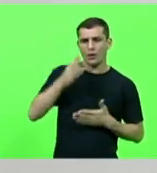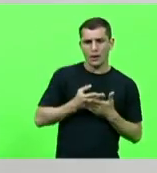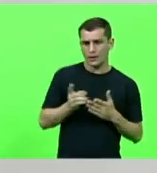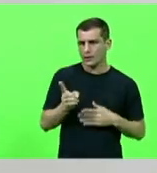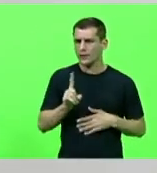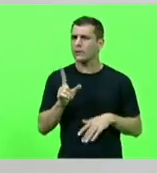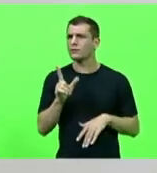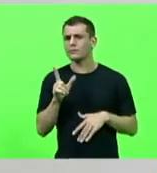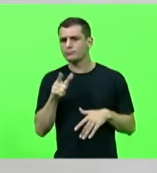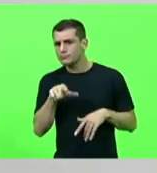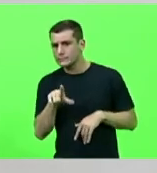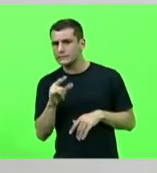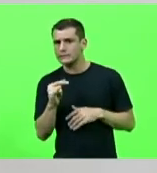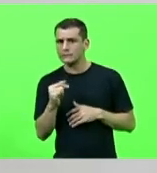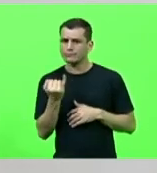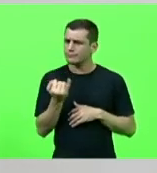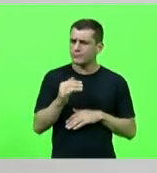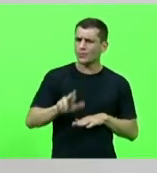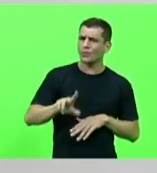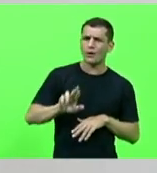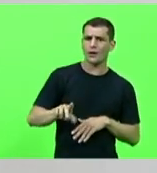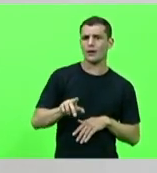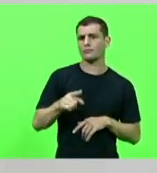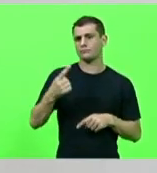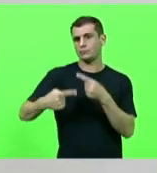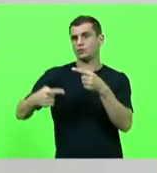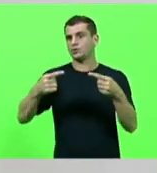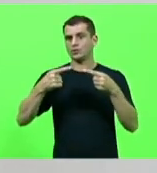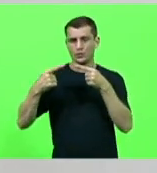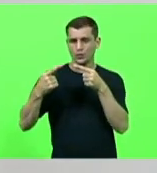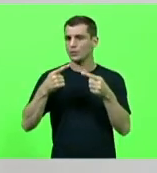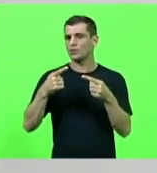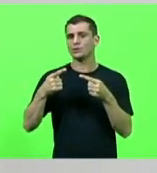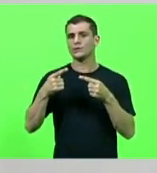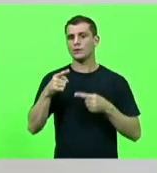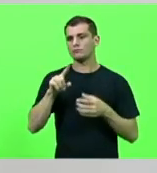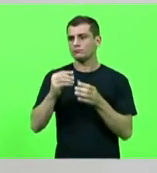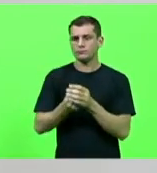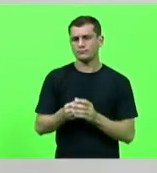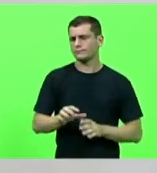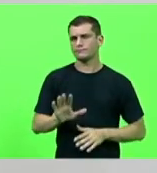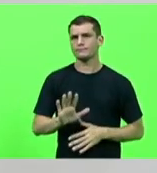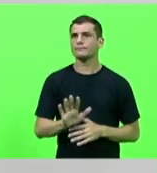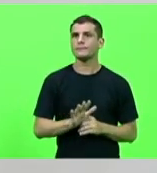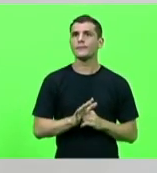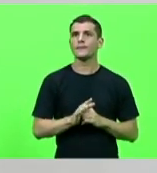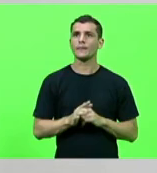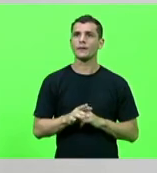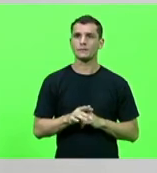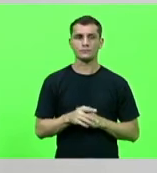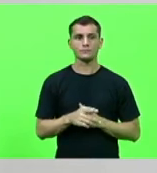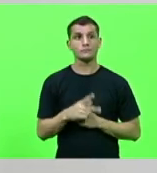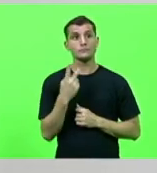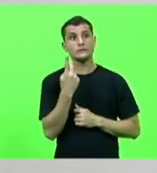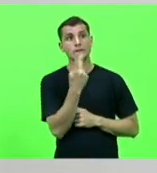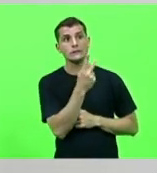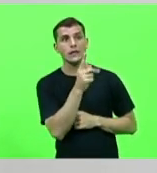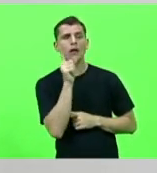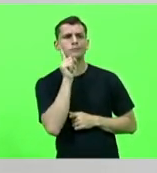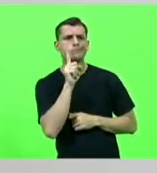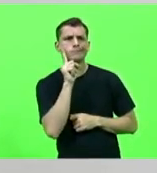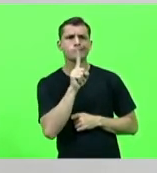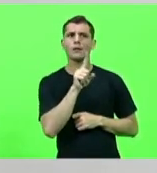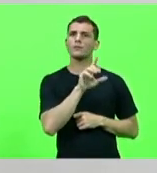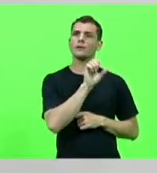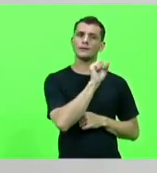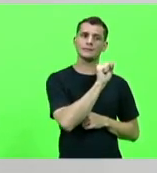discussão, não pode vir para discussão. Aprendam com os ministros da Suprema Corte dos Estados Unidos,